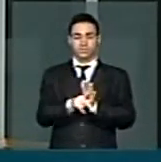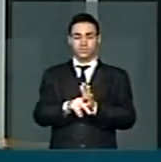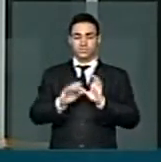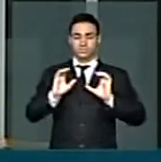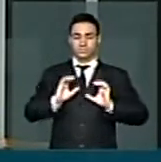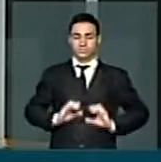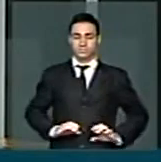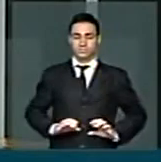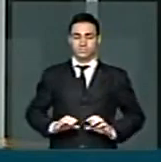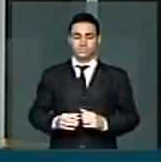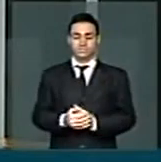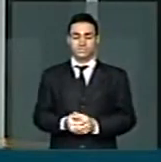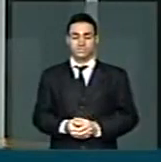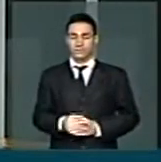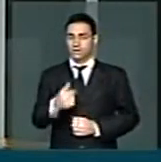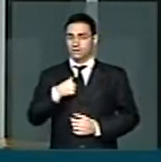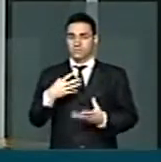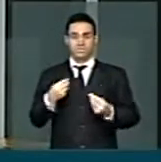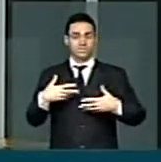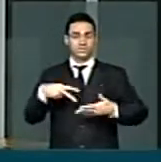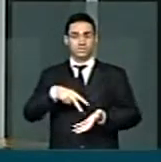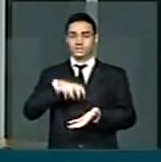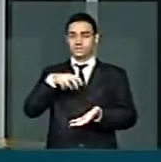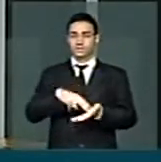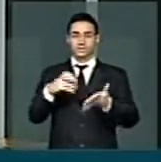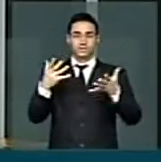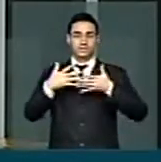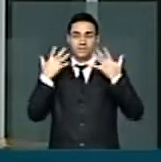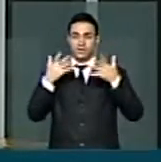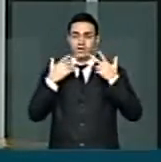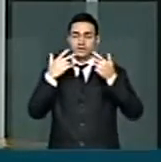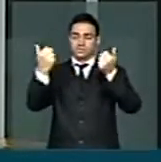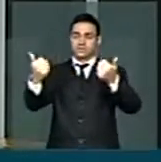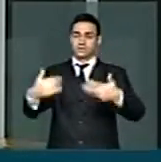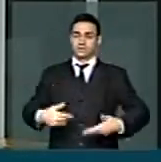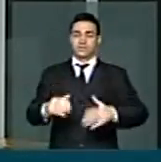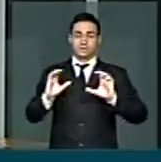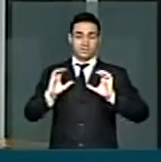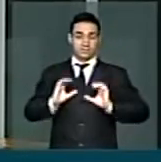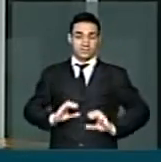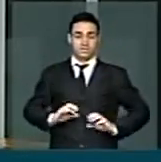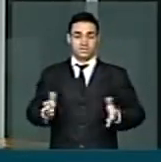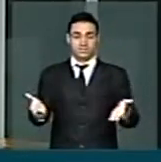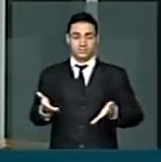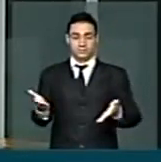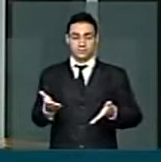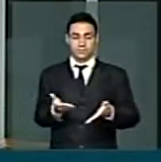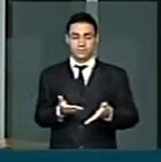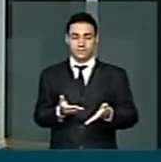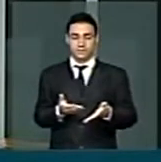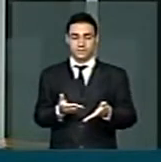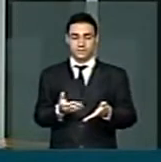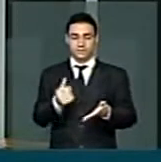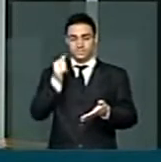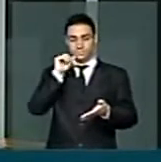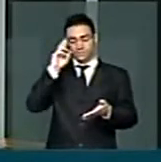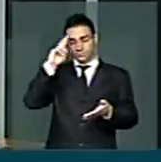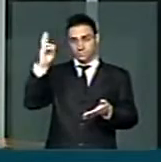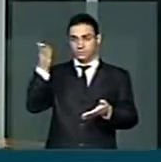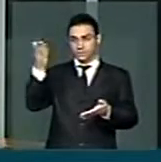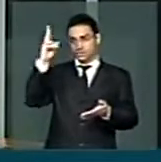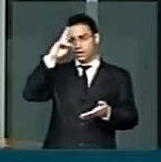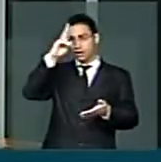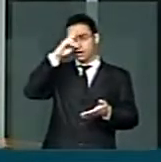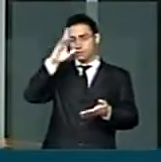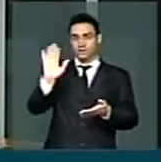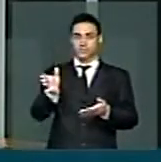Como eu me regozijo em falar em cidadania nesse instante, senhora presidente. Vossa Excelência se recorda muito